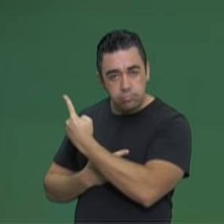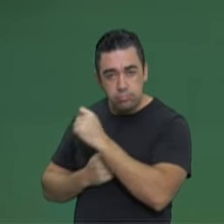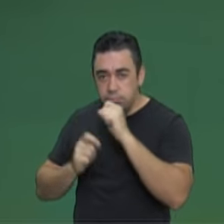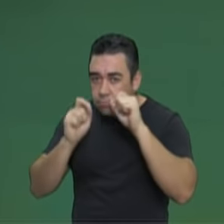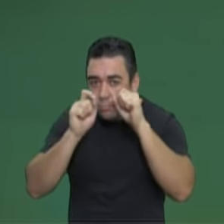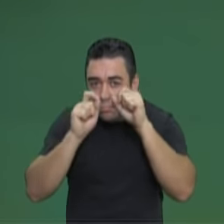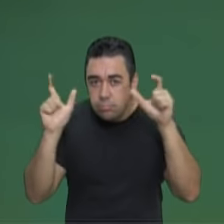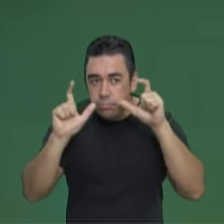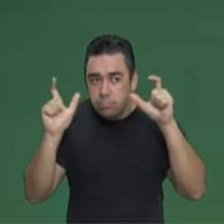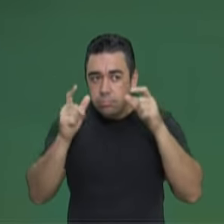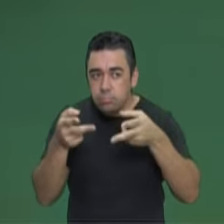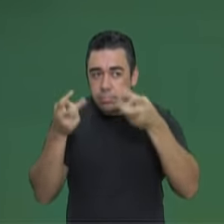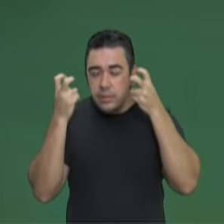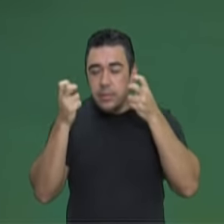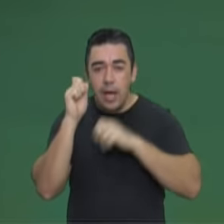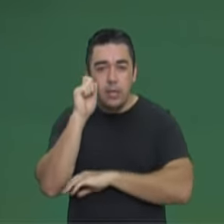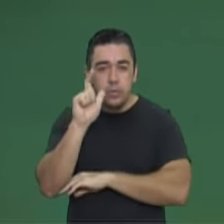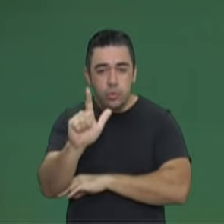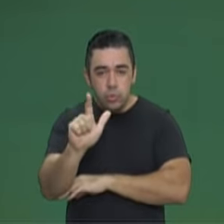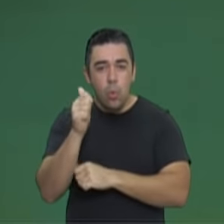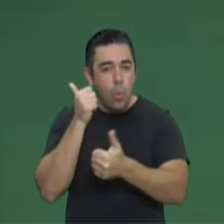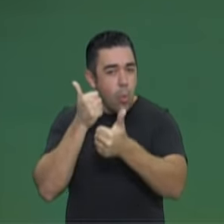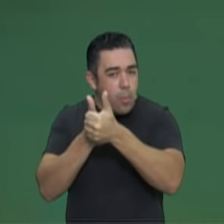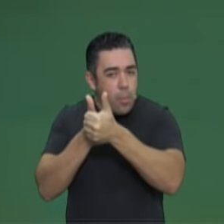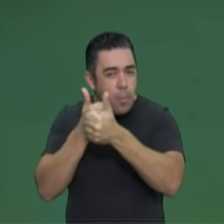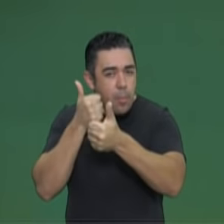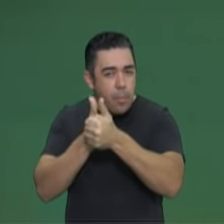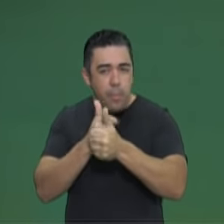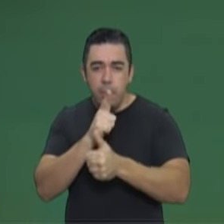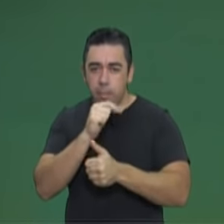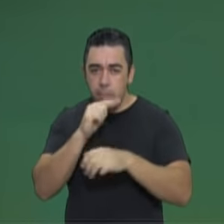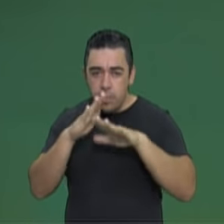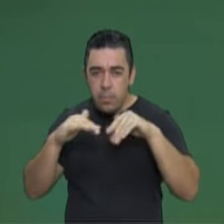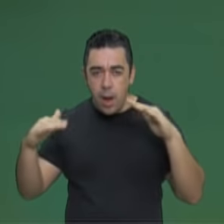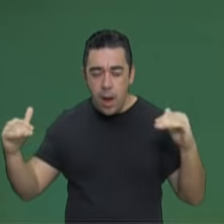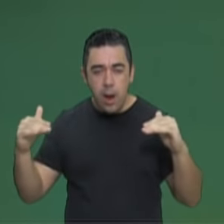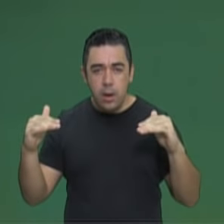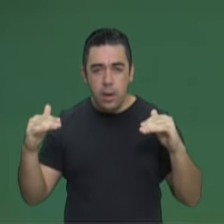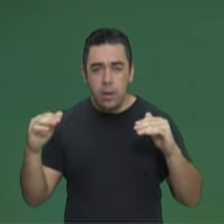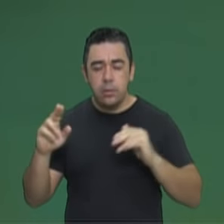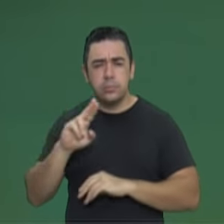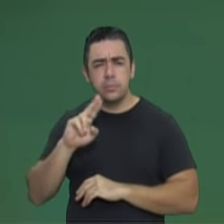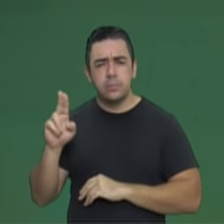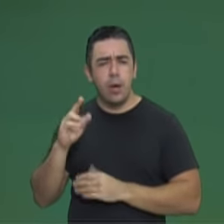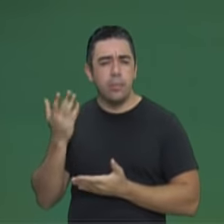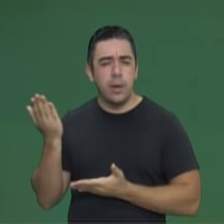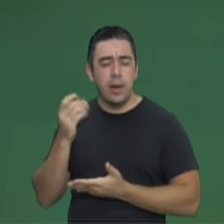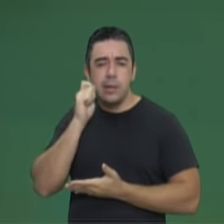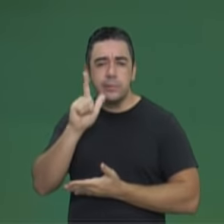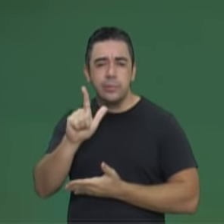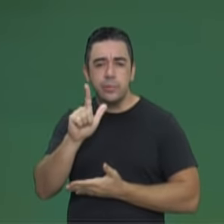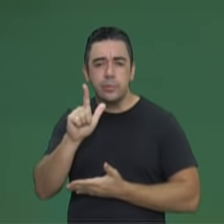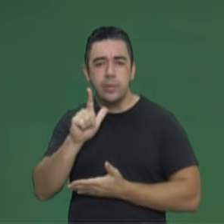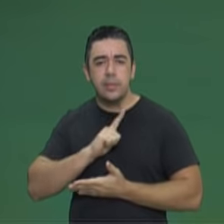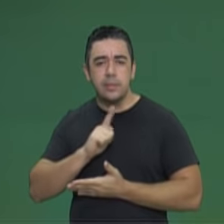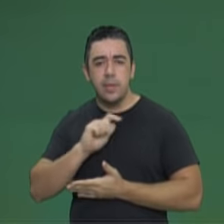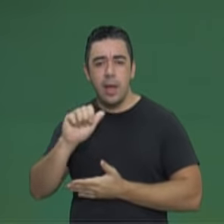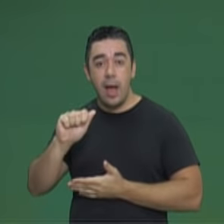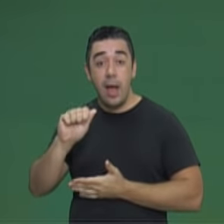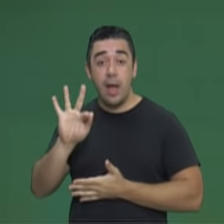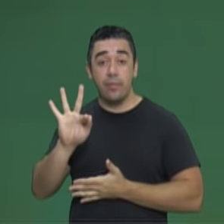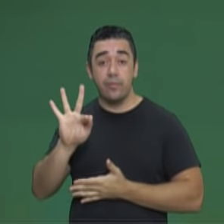você vai perceber uma área em azul próxima ao Oceano Atlântico. E essa área em azul, identificada com a letra